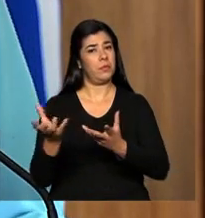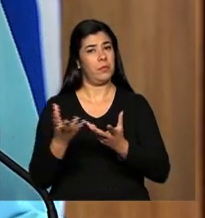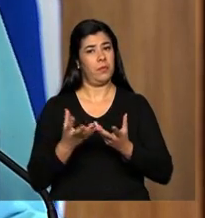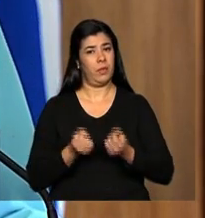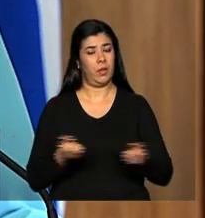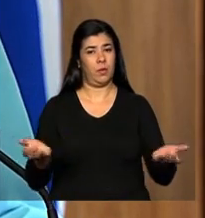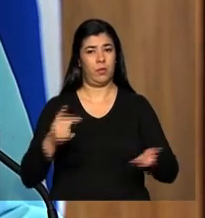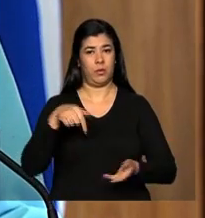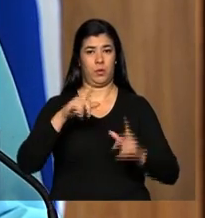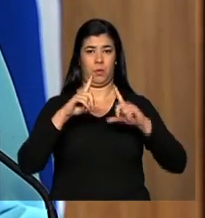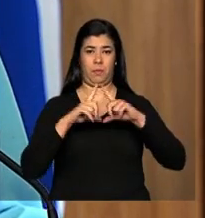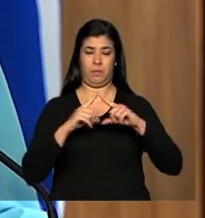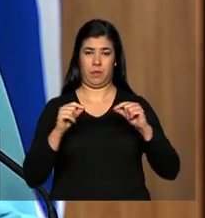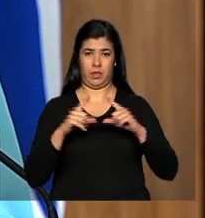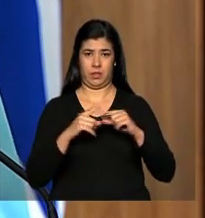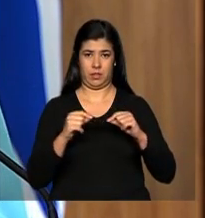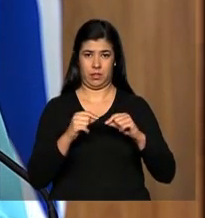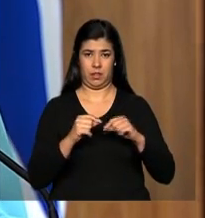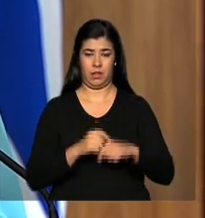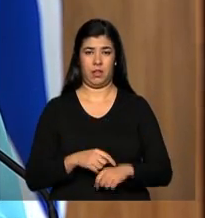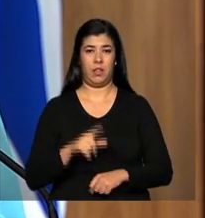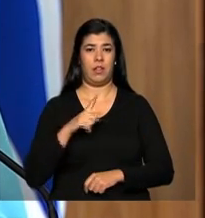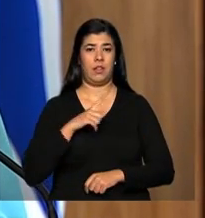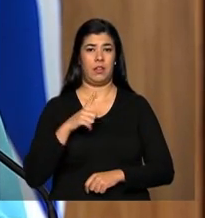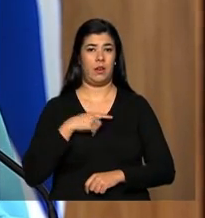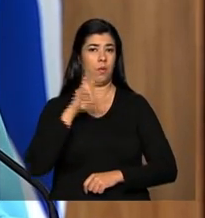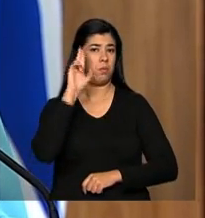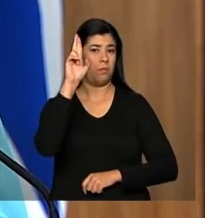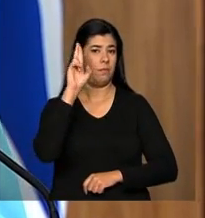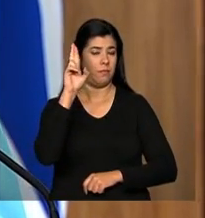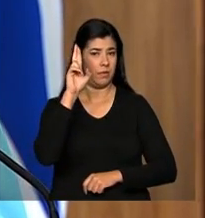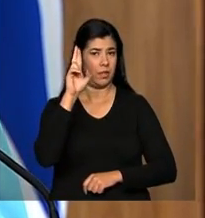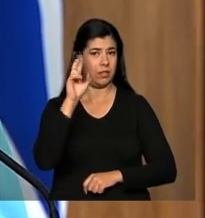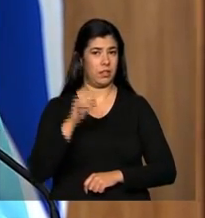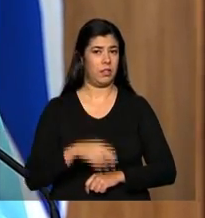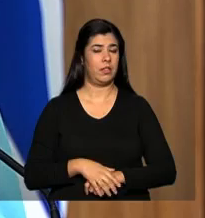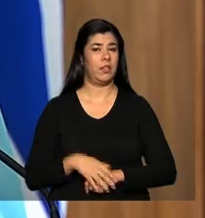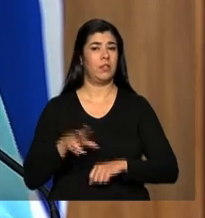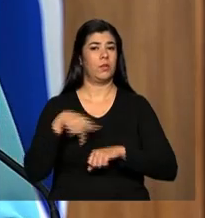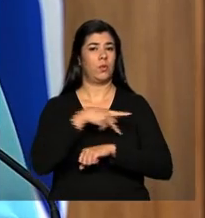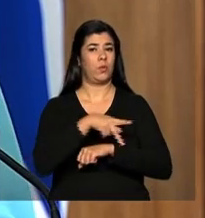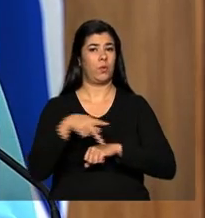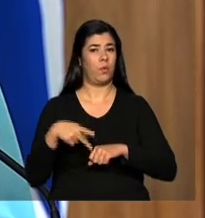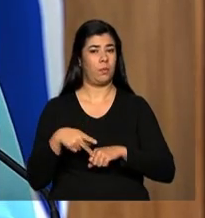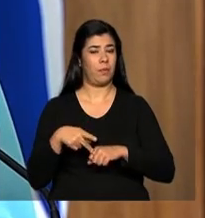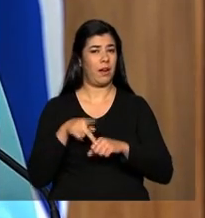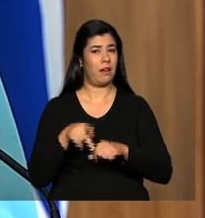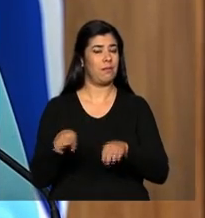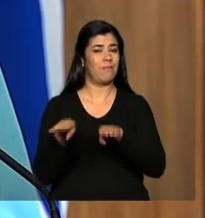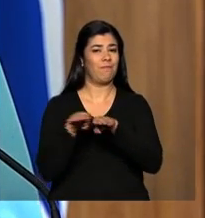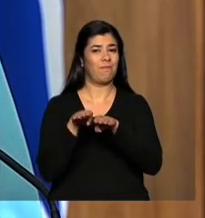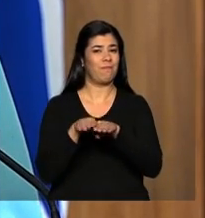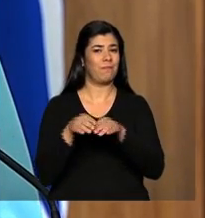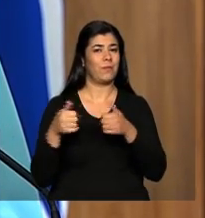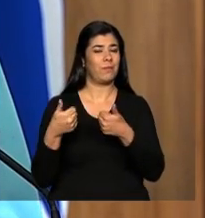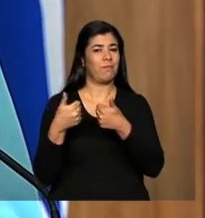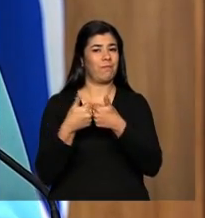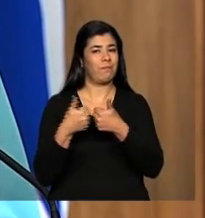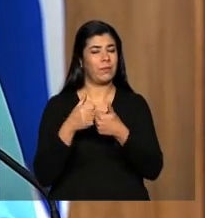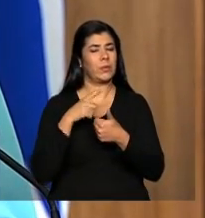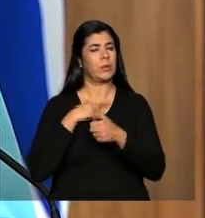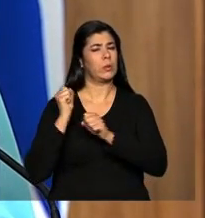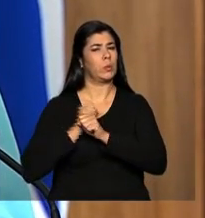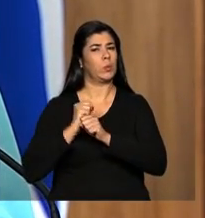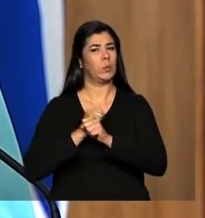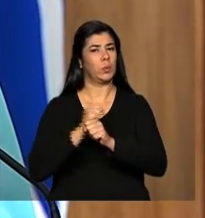aqui em Brasília não só o chefe de Estado de um país irmão, com quem temos uma longa relação